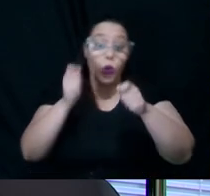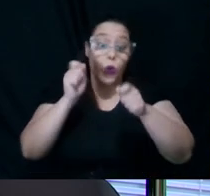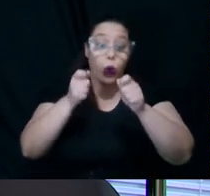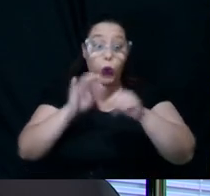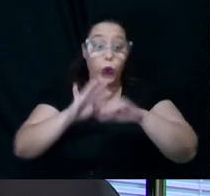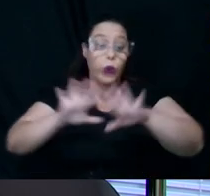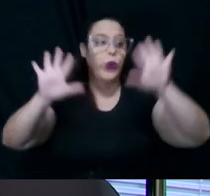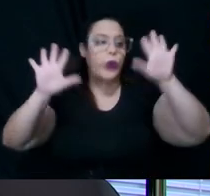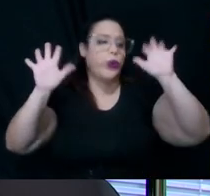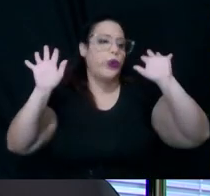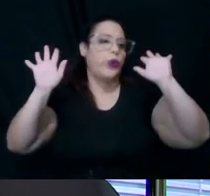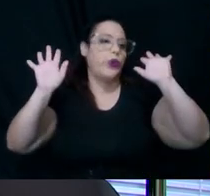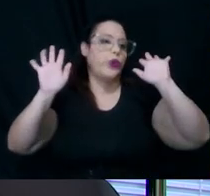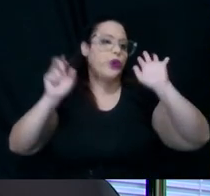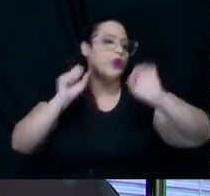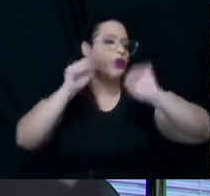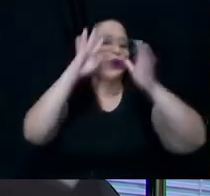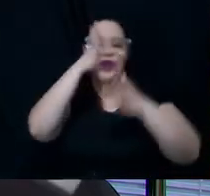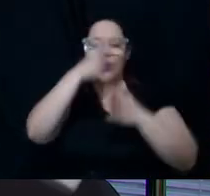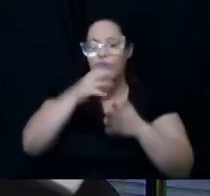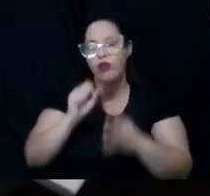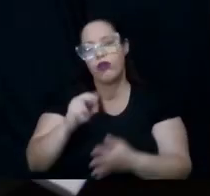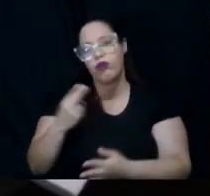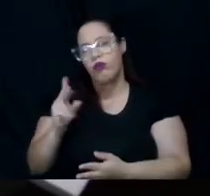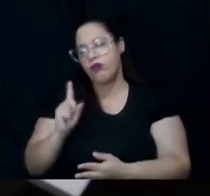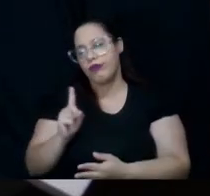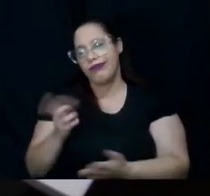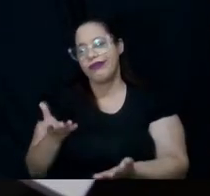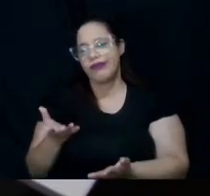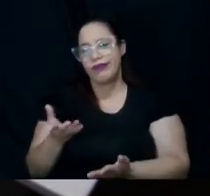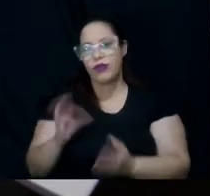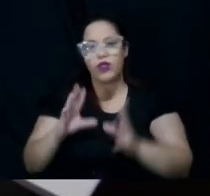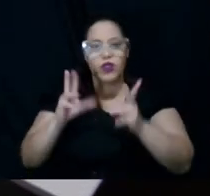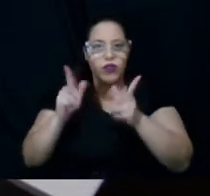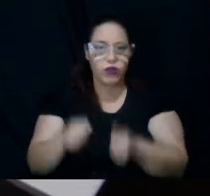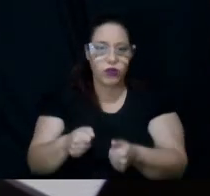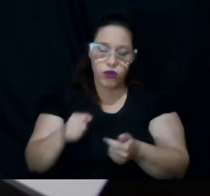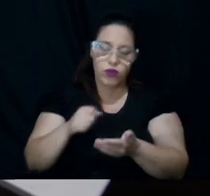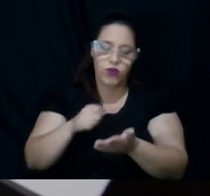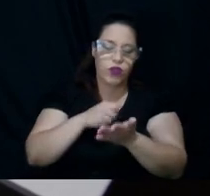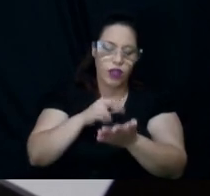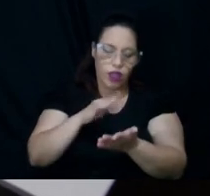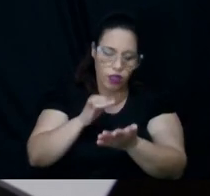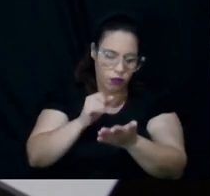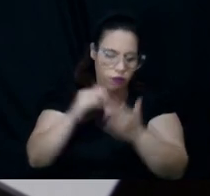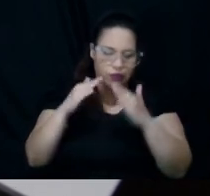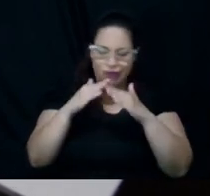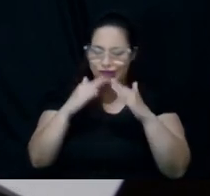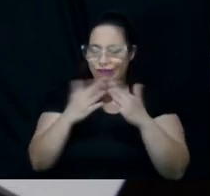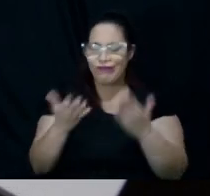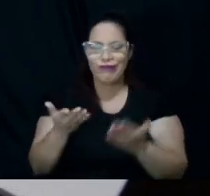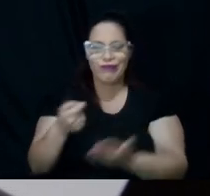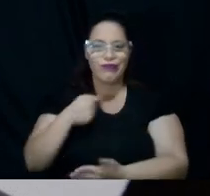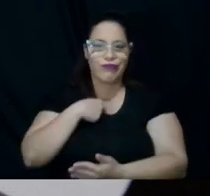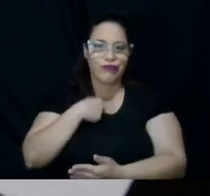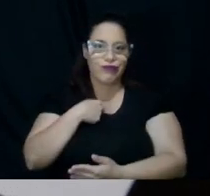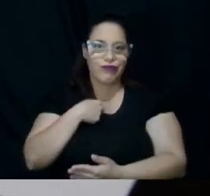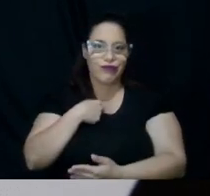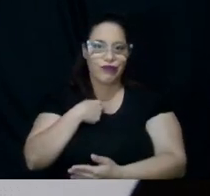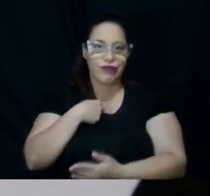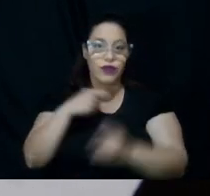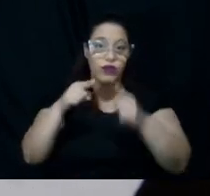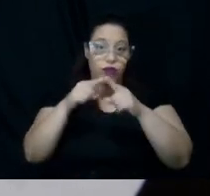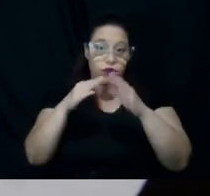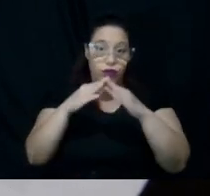que é prioridade ou não, porque todas as despesas que a gente tem dentro de uma casa, né? Eu tendo uma residência, cada pessoa tem a